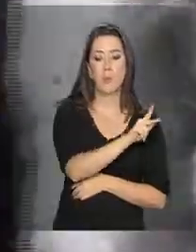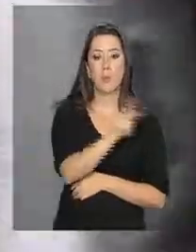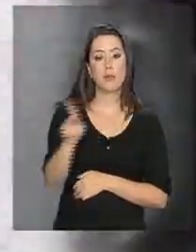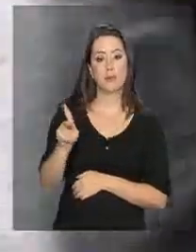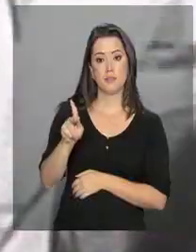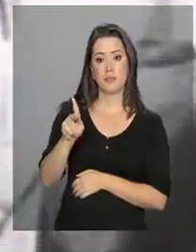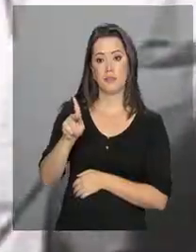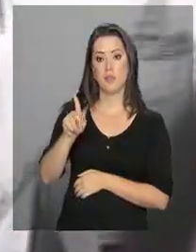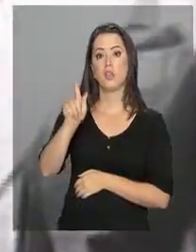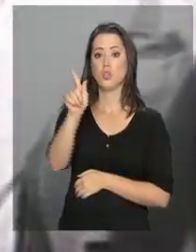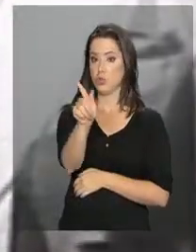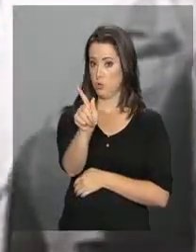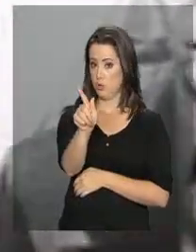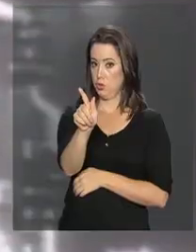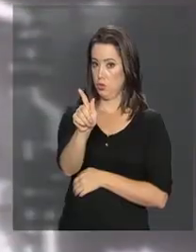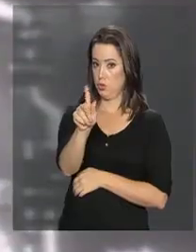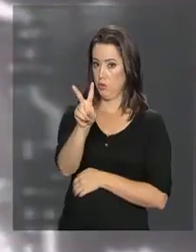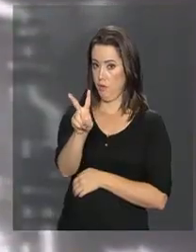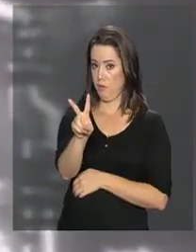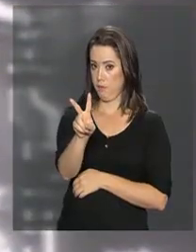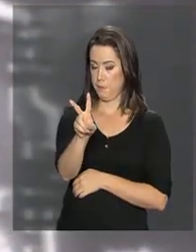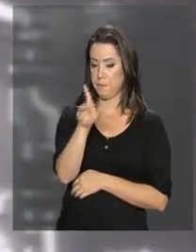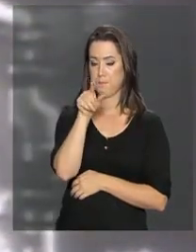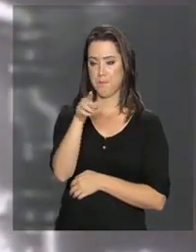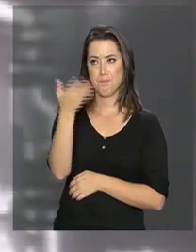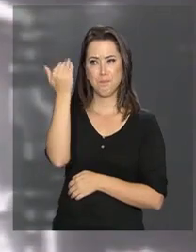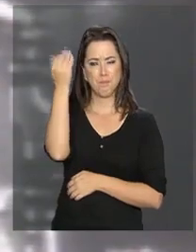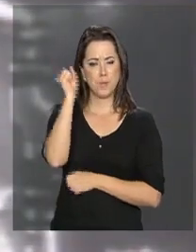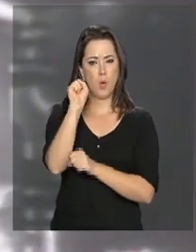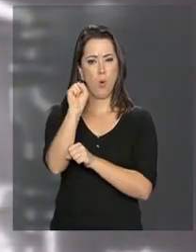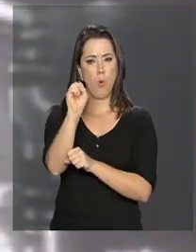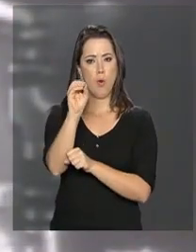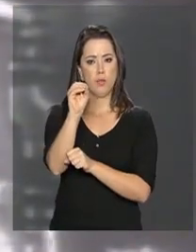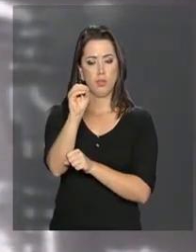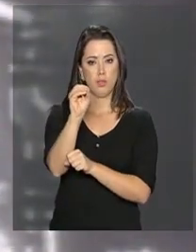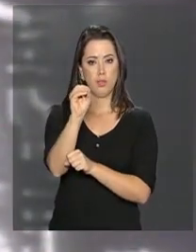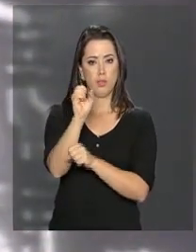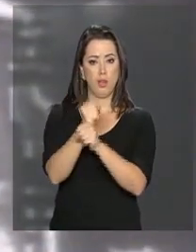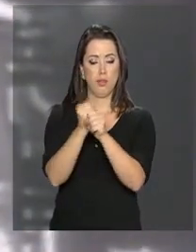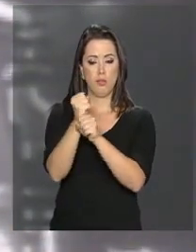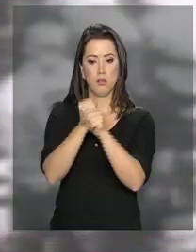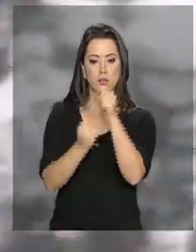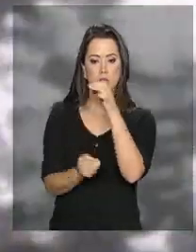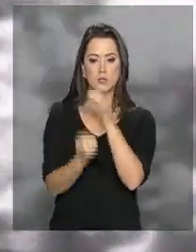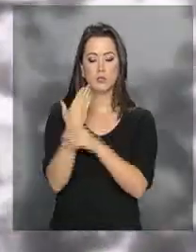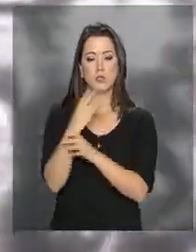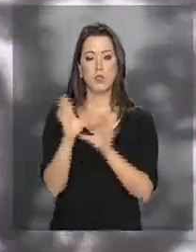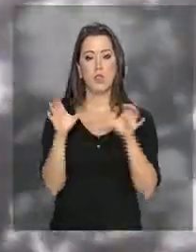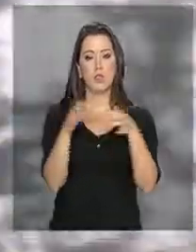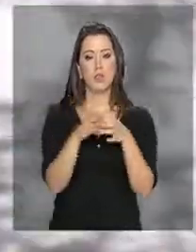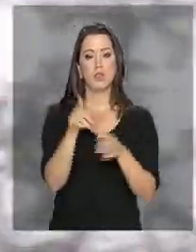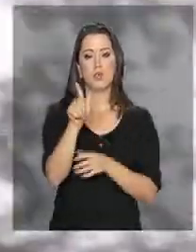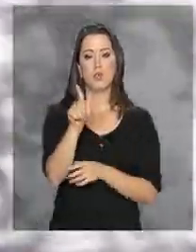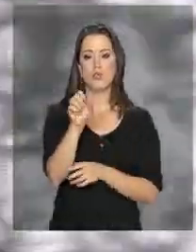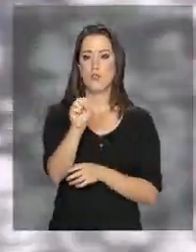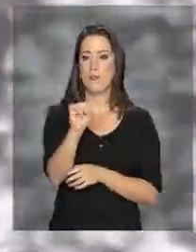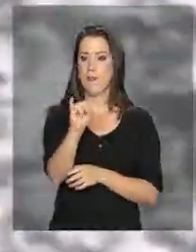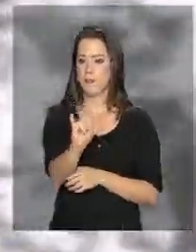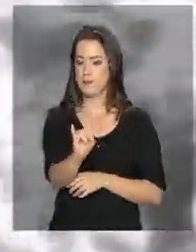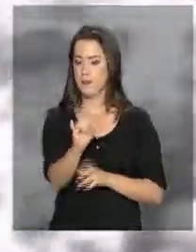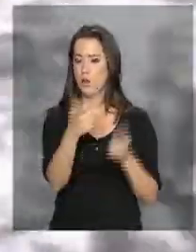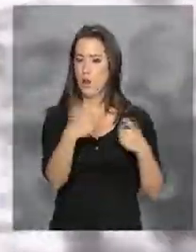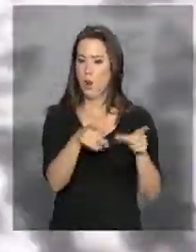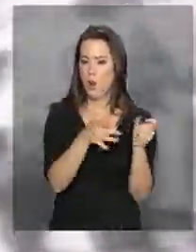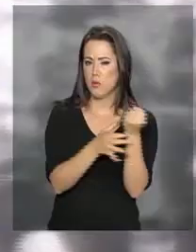getúlio vargas há 80 anos era criado o gabinete de segurança institucional gsi naquela época